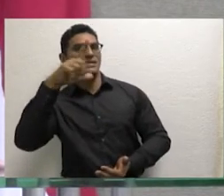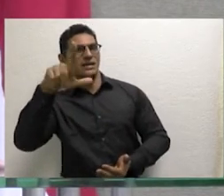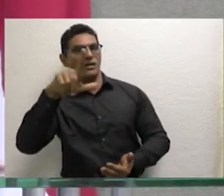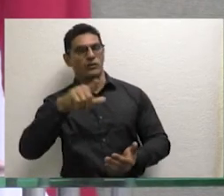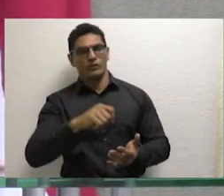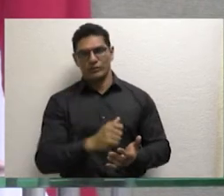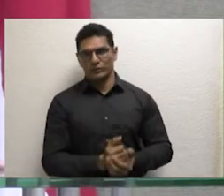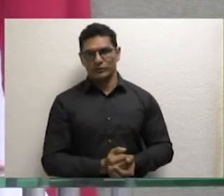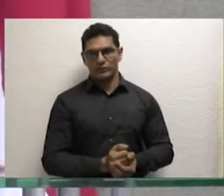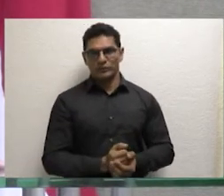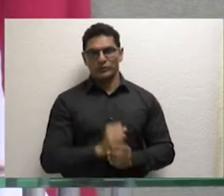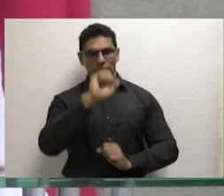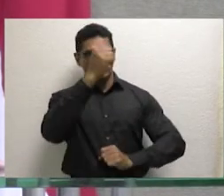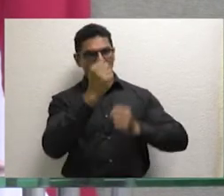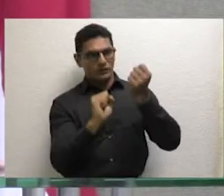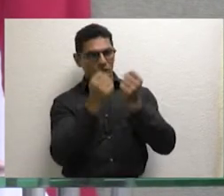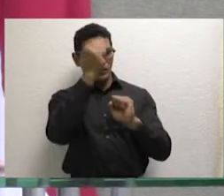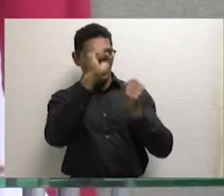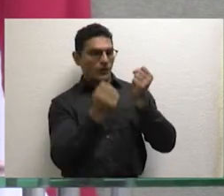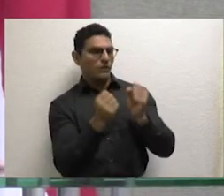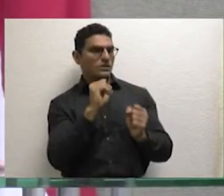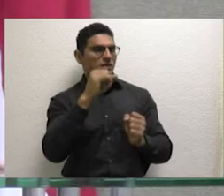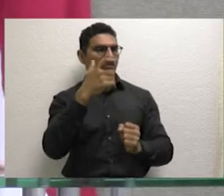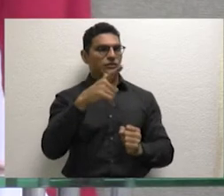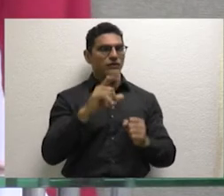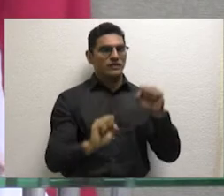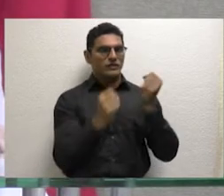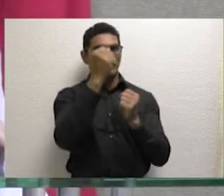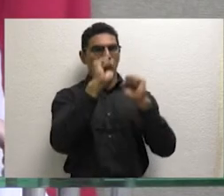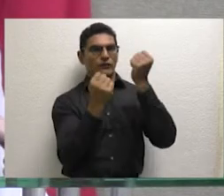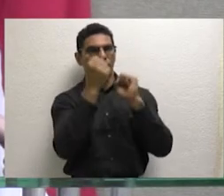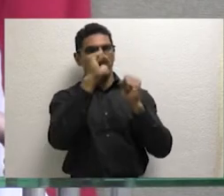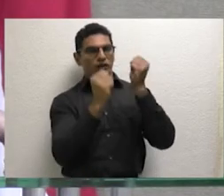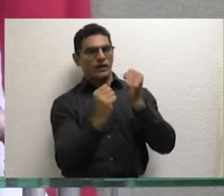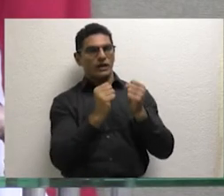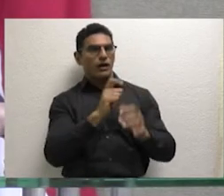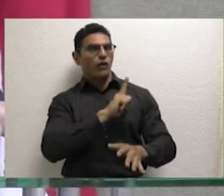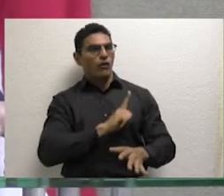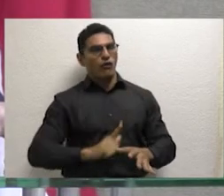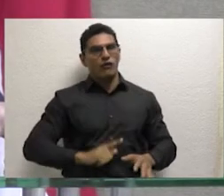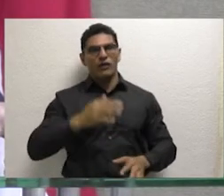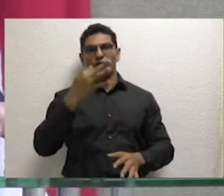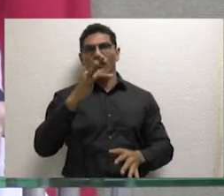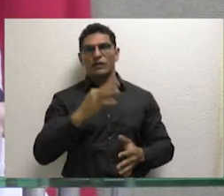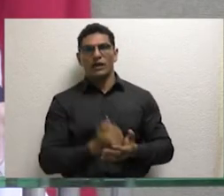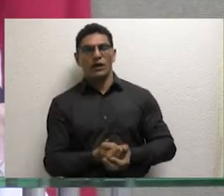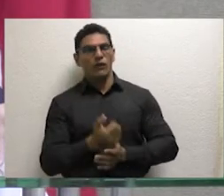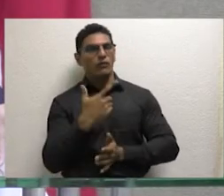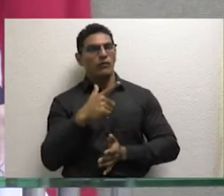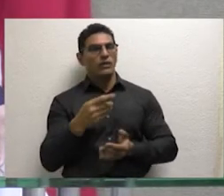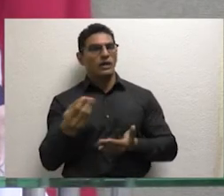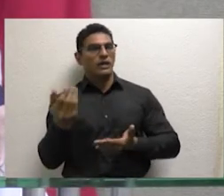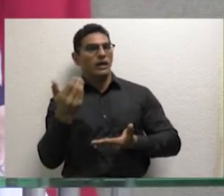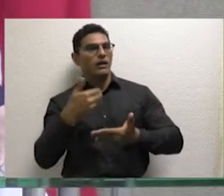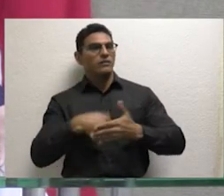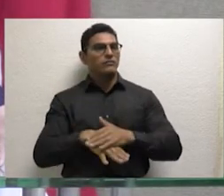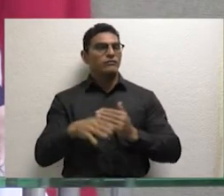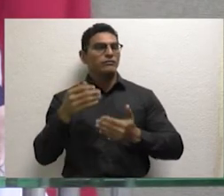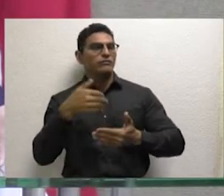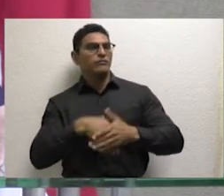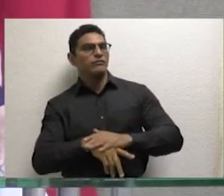lembrando que se não tivesse a Zona Franca o governo federal não estaria recebendo o